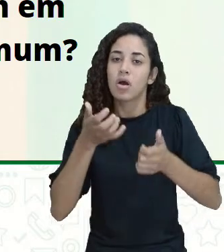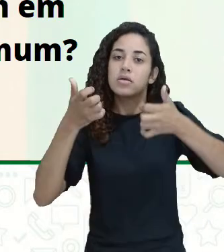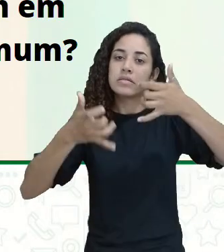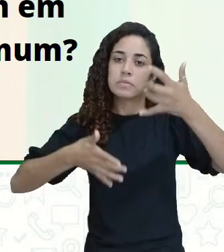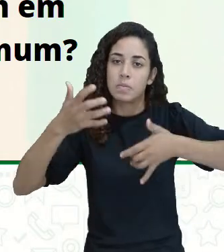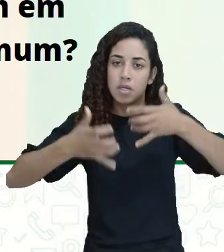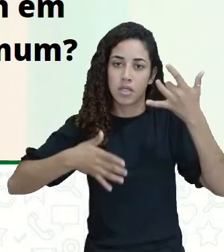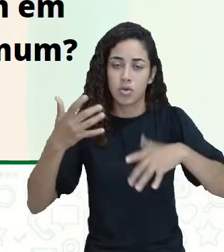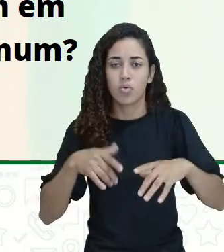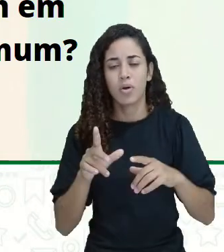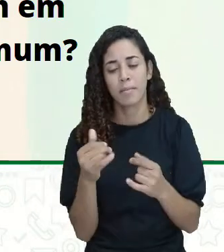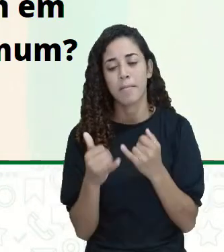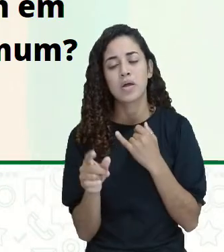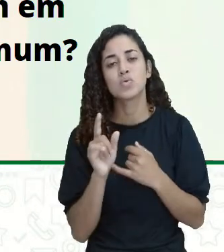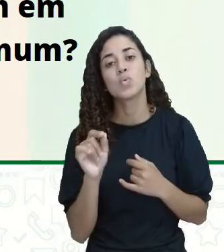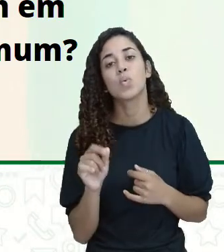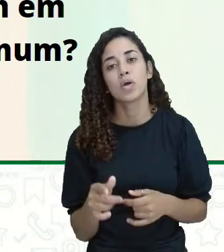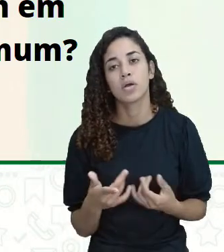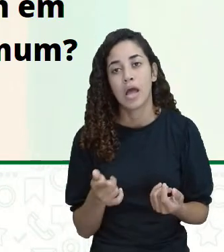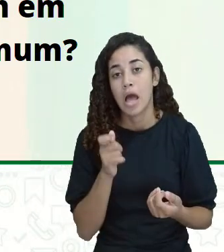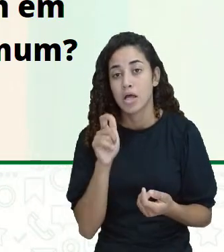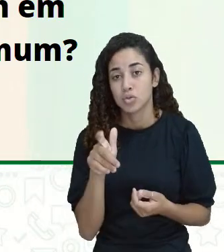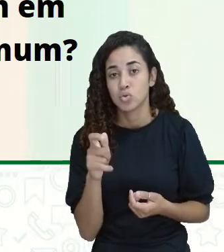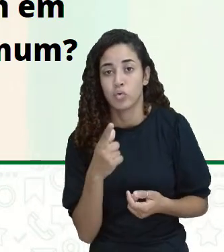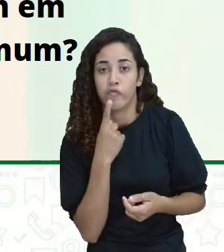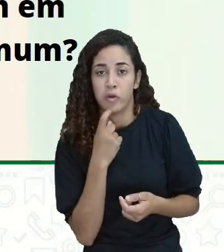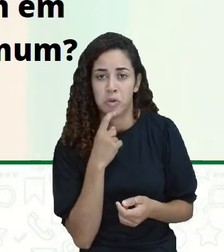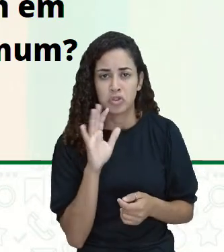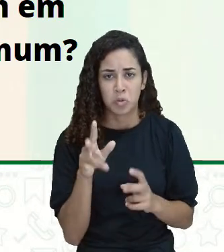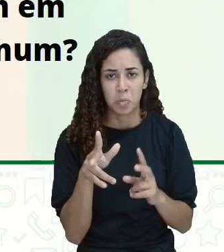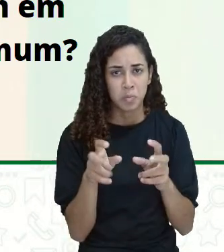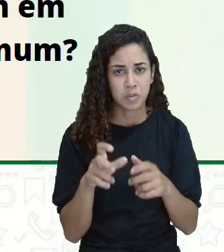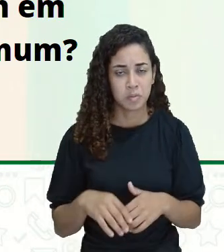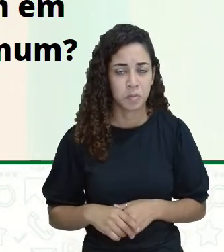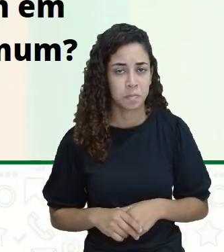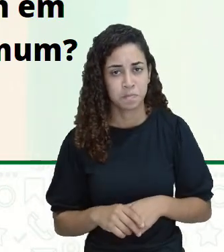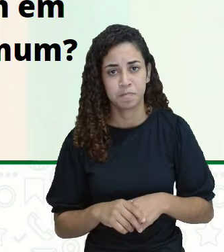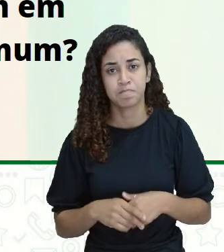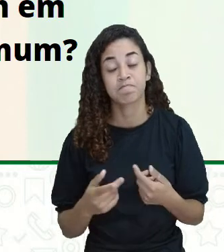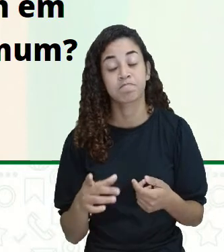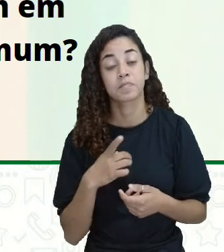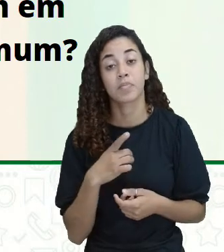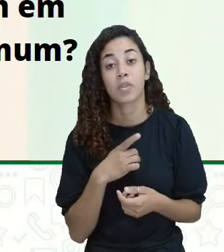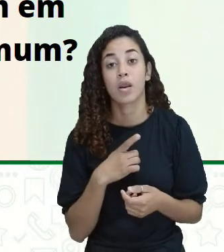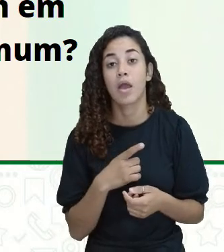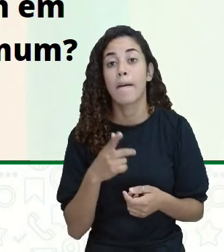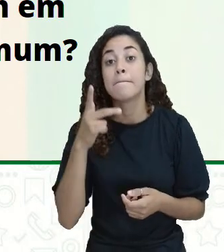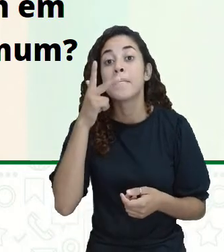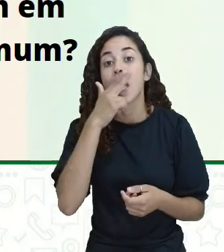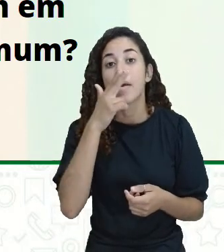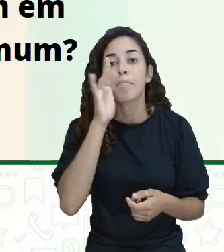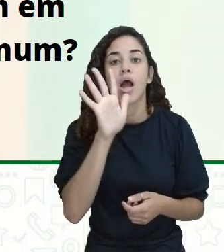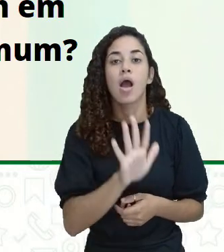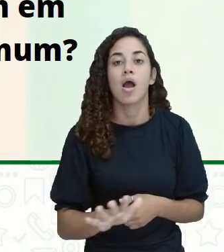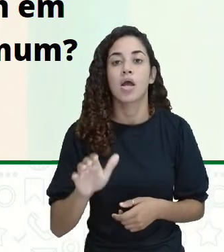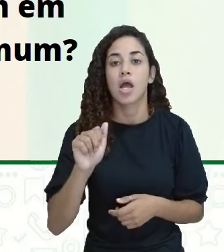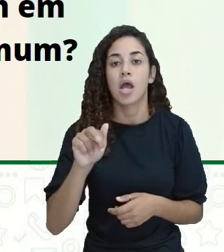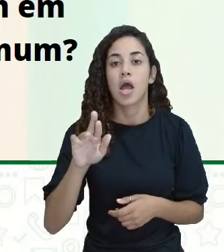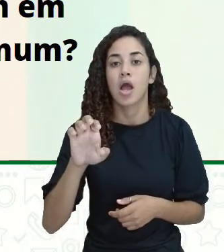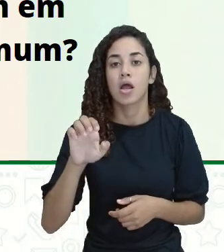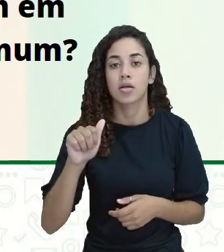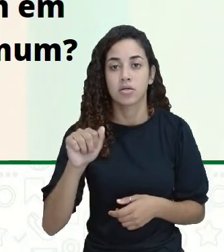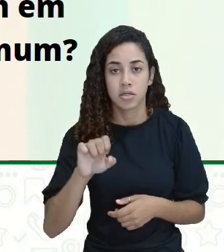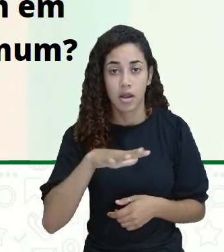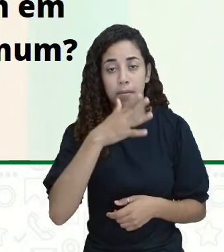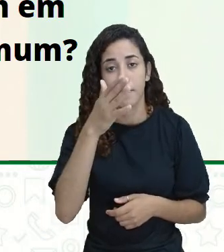O que, que eles têm em comum, o azul e o vermelho? Vocês perceberam? Eles têm a mesma área, só